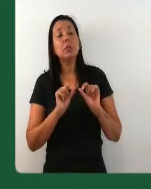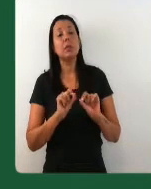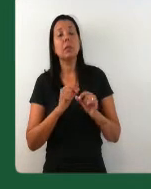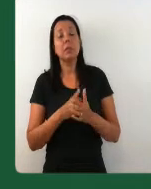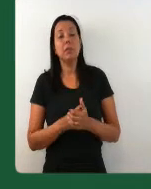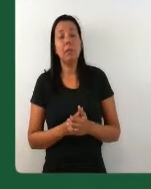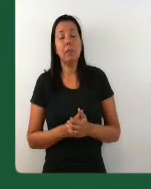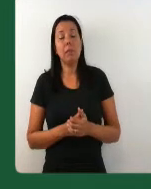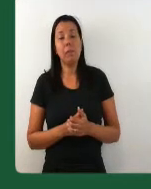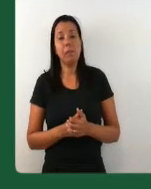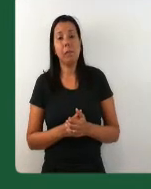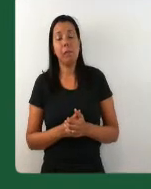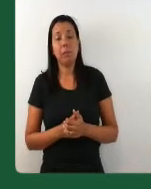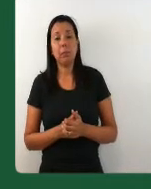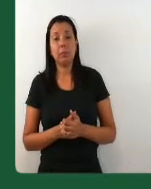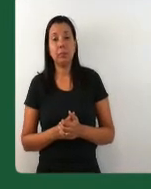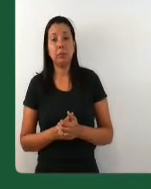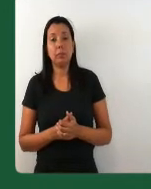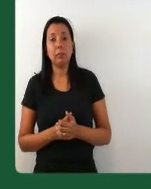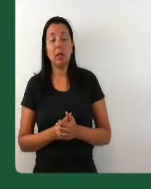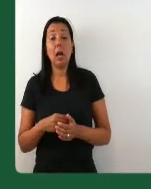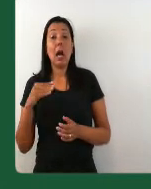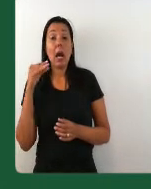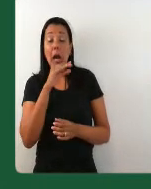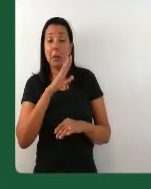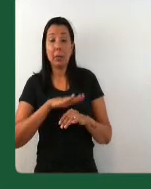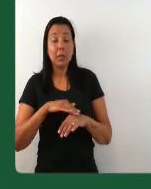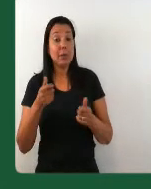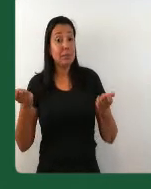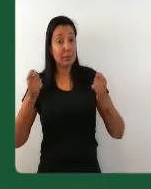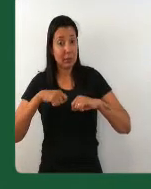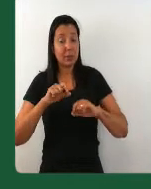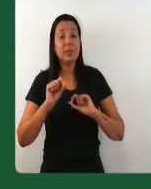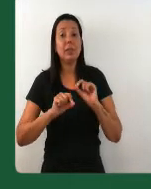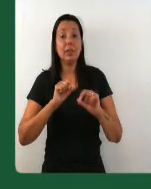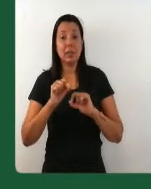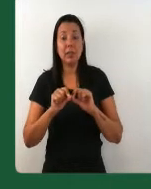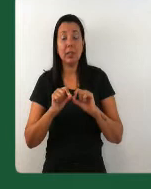a maior velocidade possível, né, para que